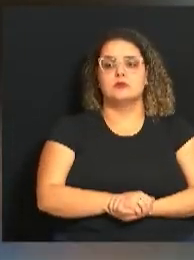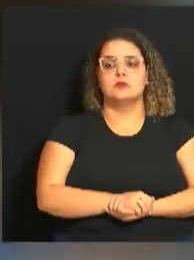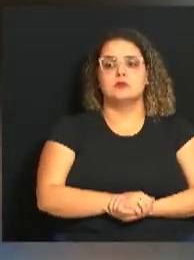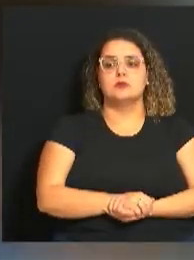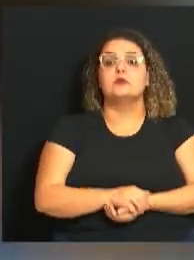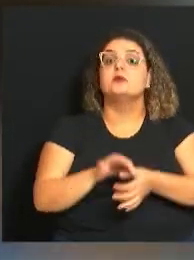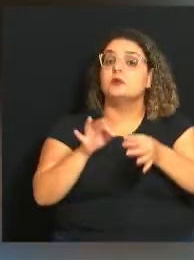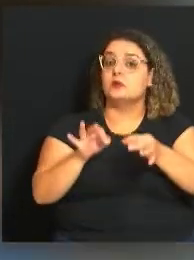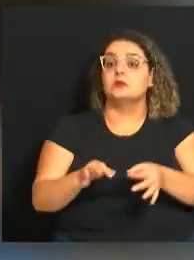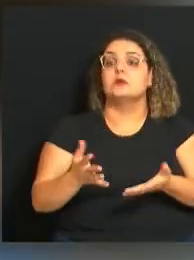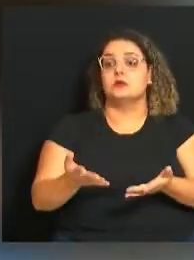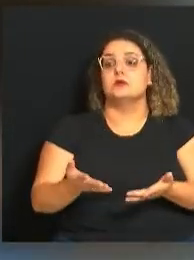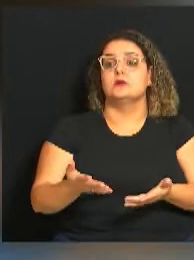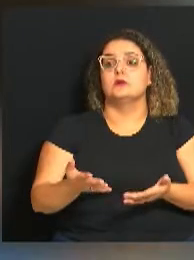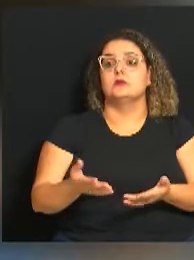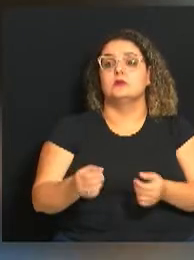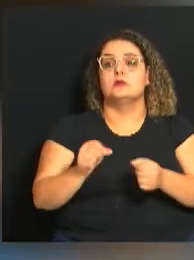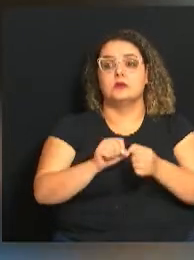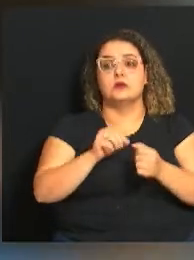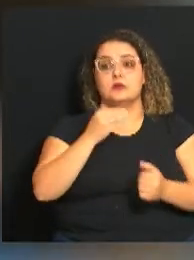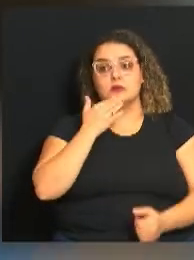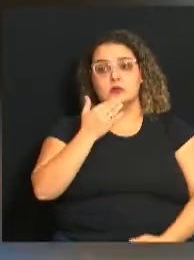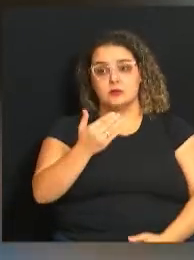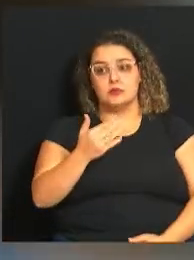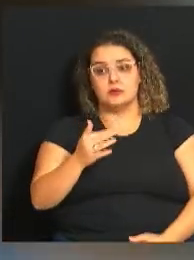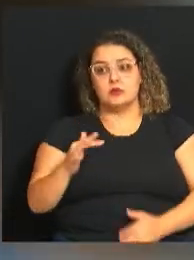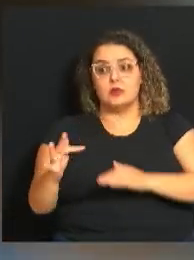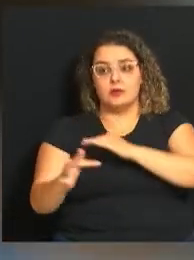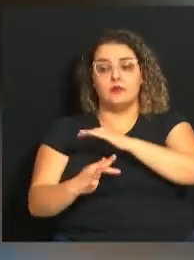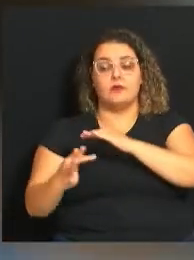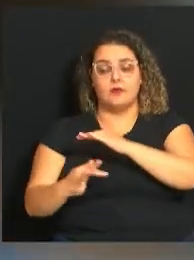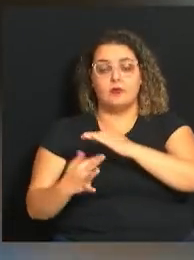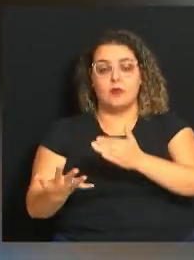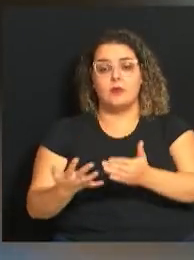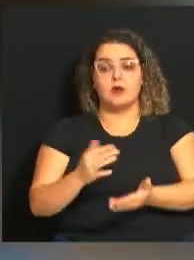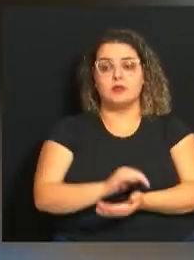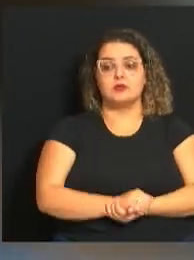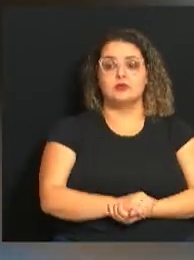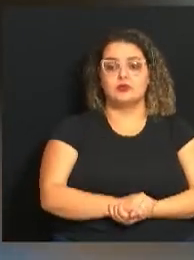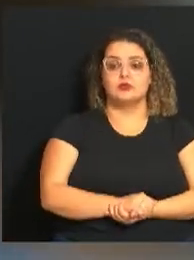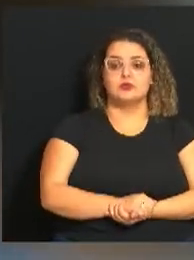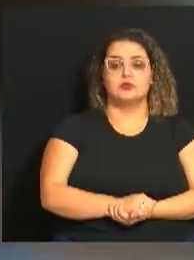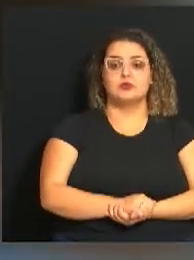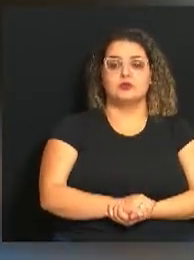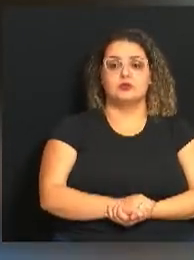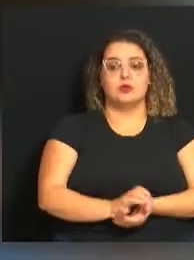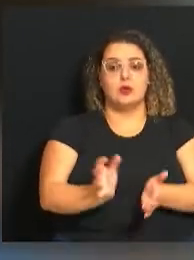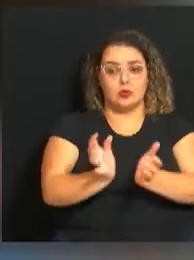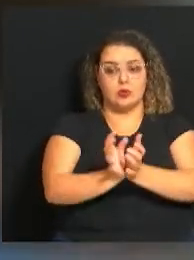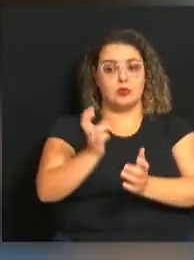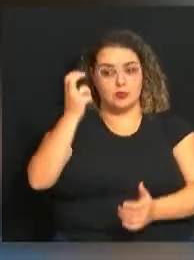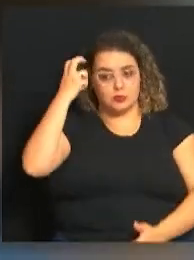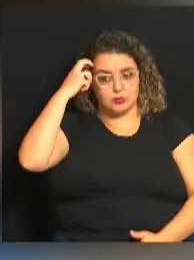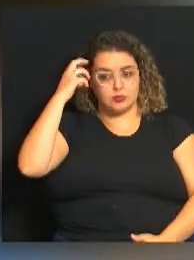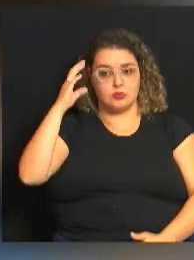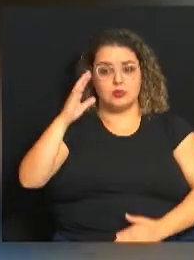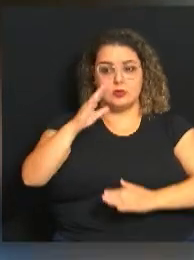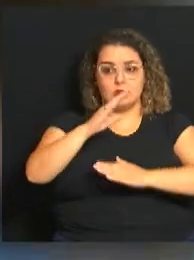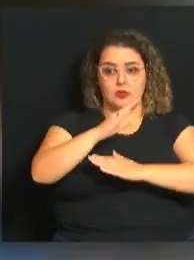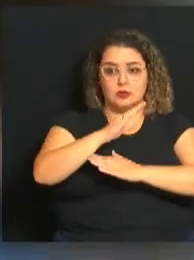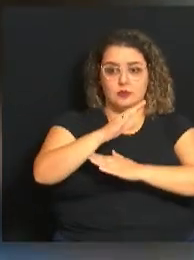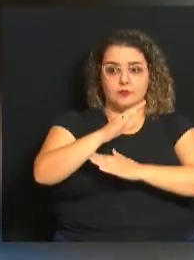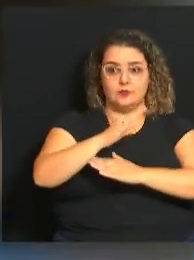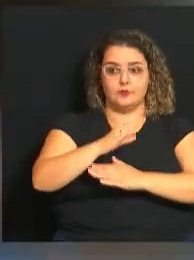eu queria fazer esse pedido formalmente aqui, para a Comissão de Cultura da Câmara, que o Centro